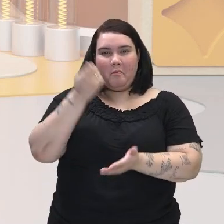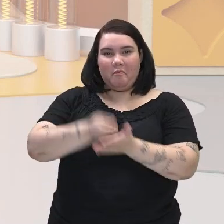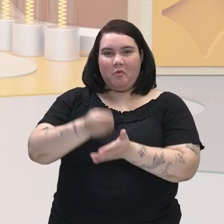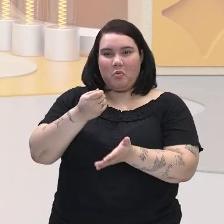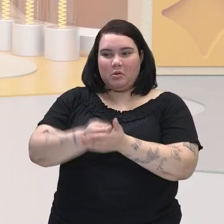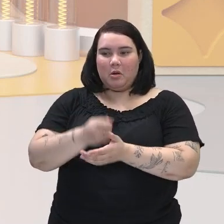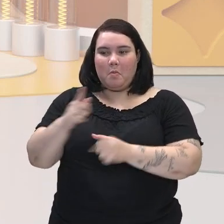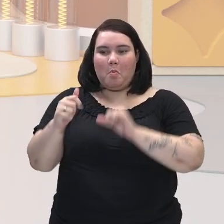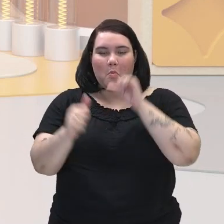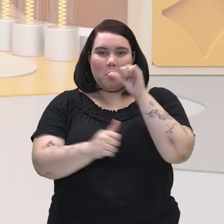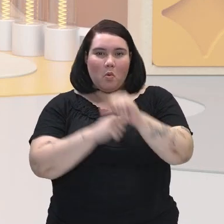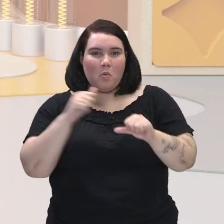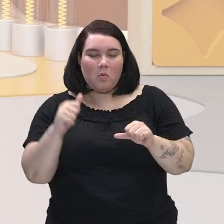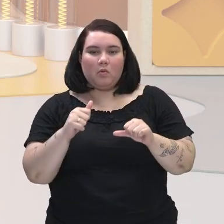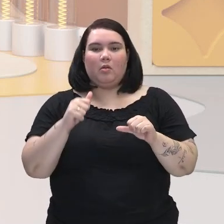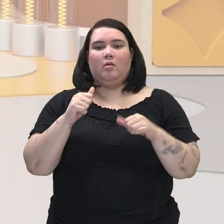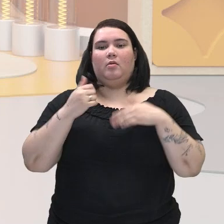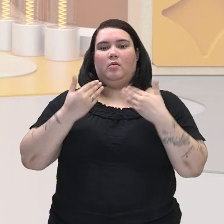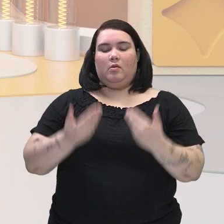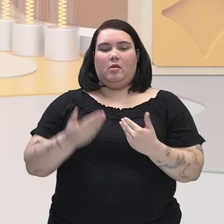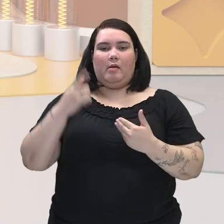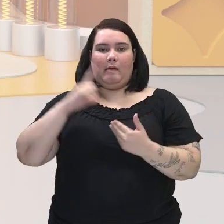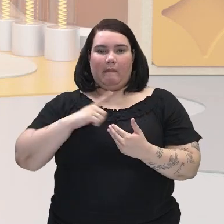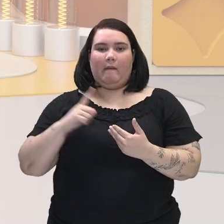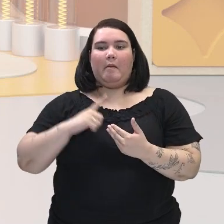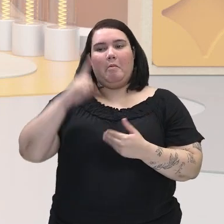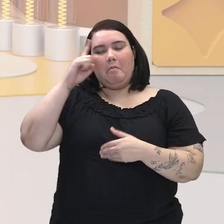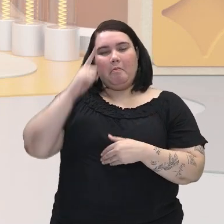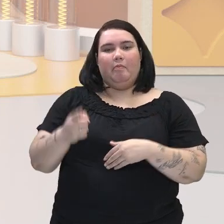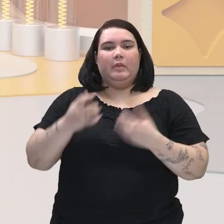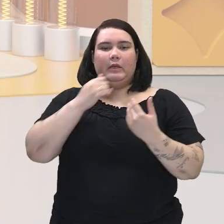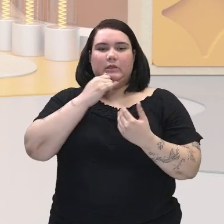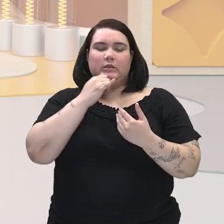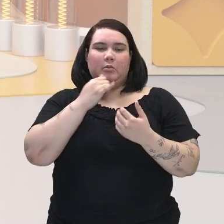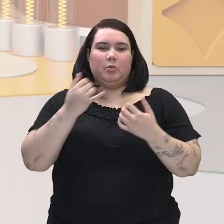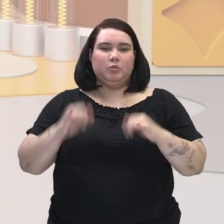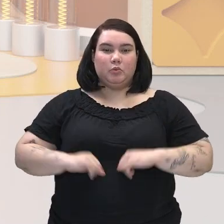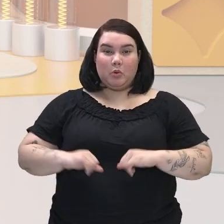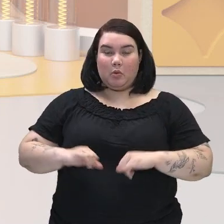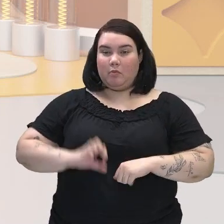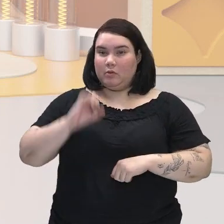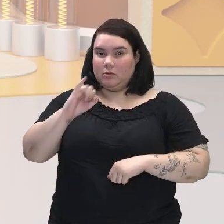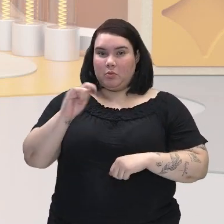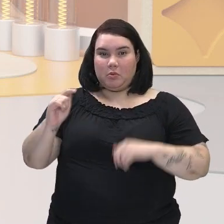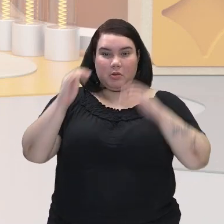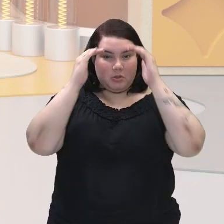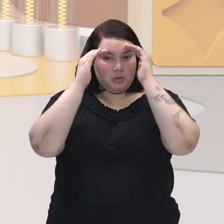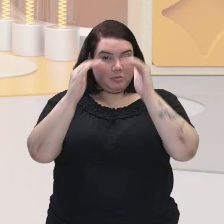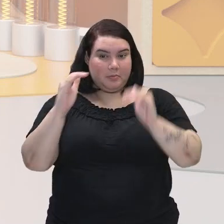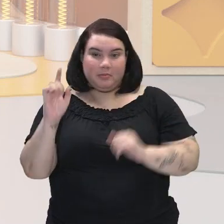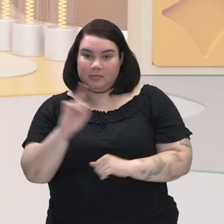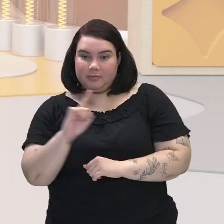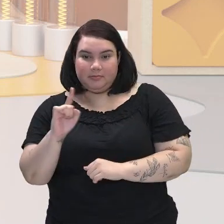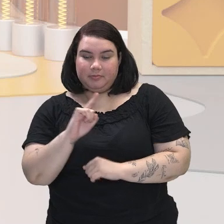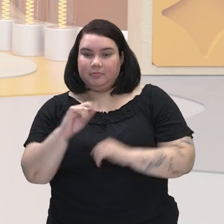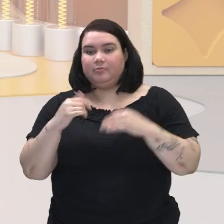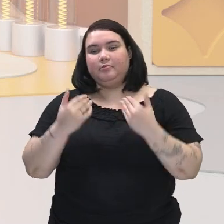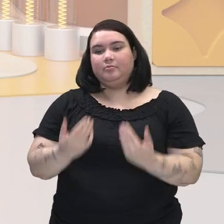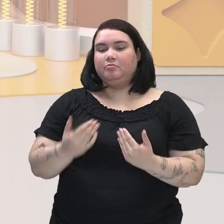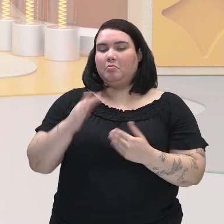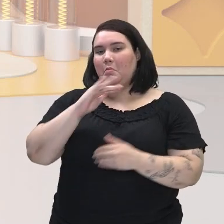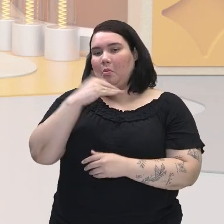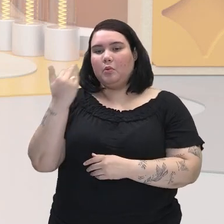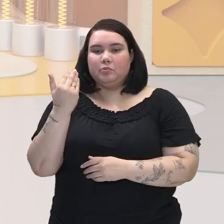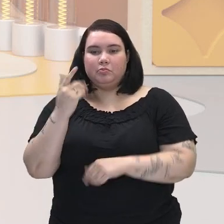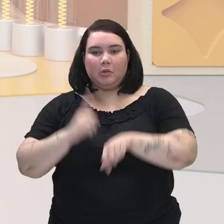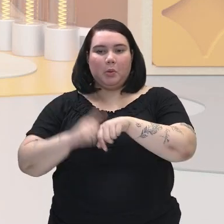forçada acontecia de fato na base da força física. Quem não atendia às ordens era simplesmente morto.